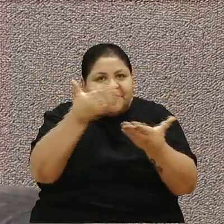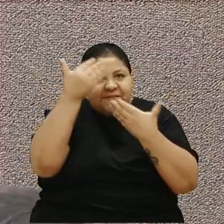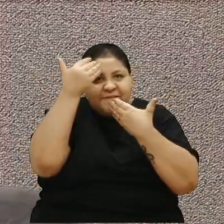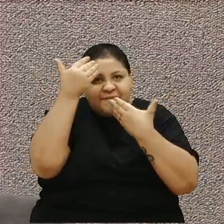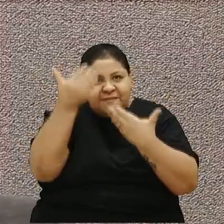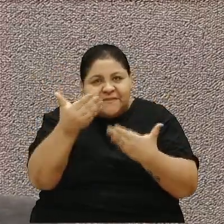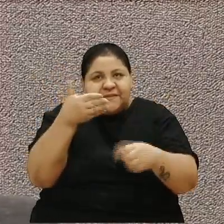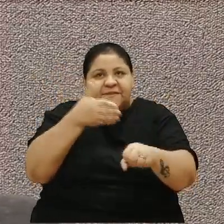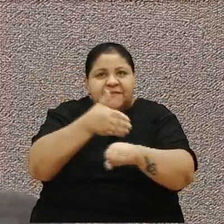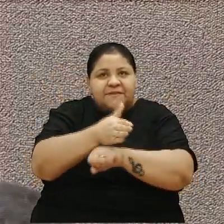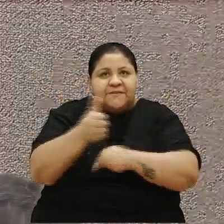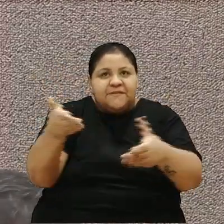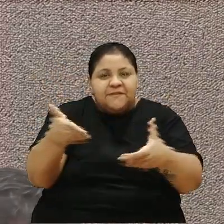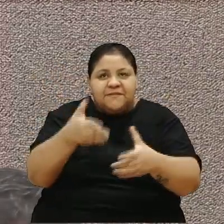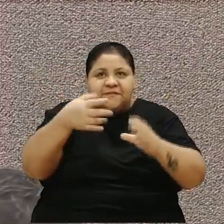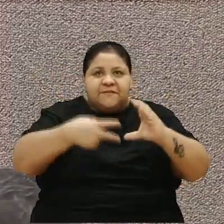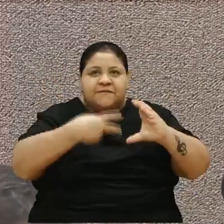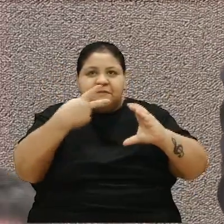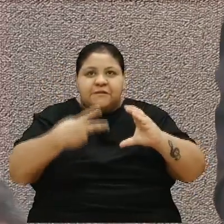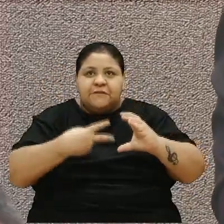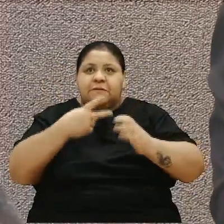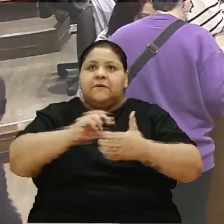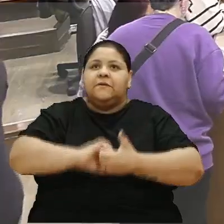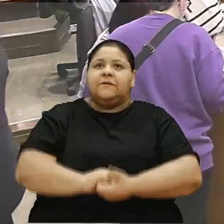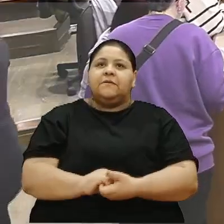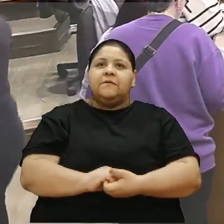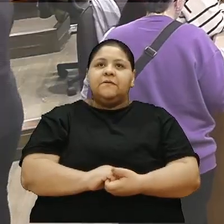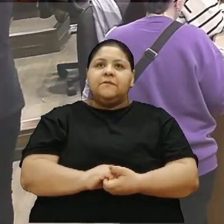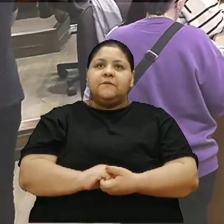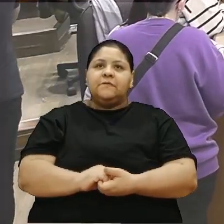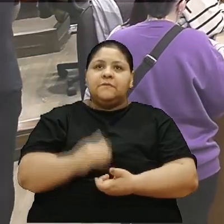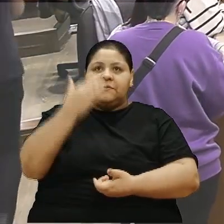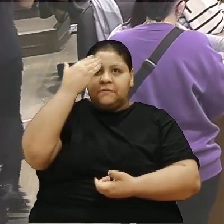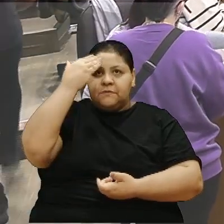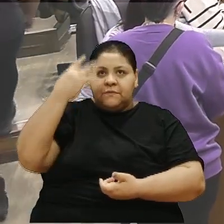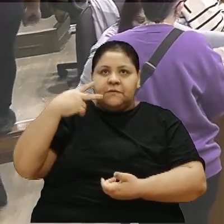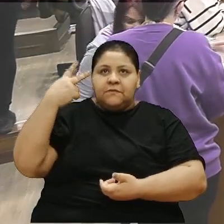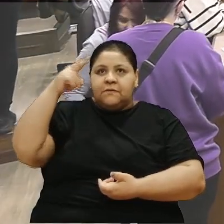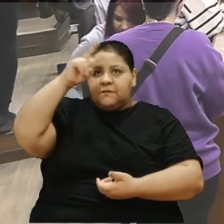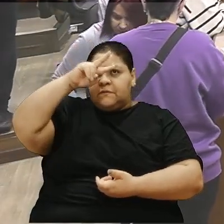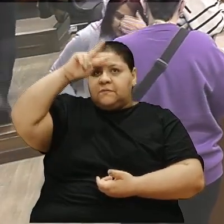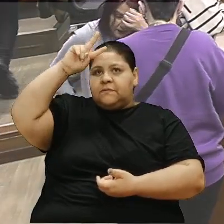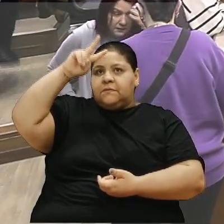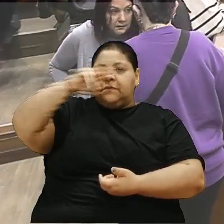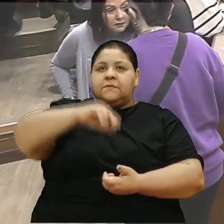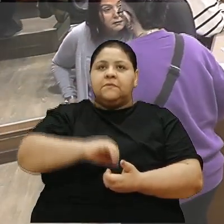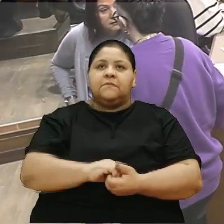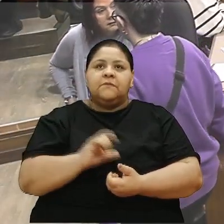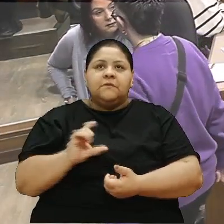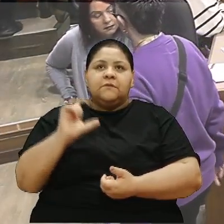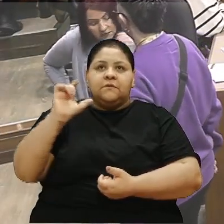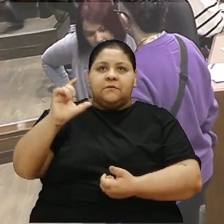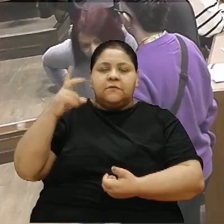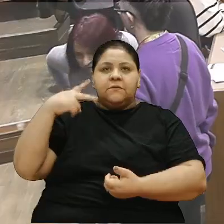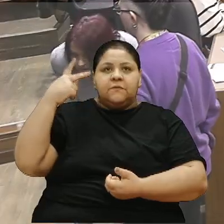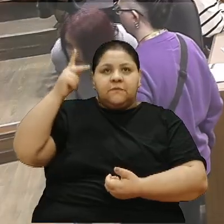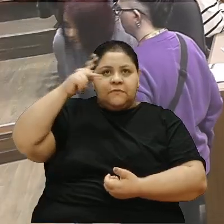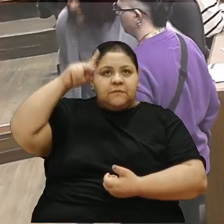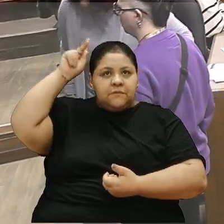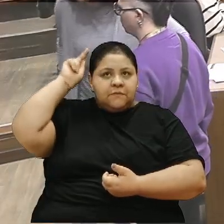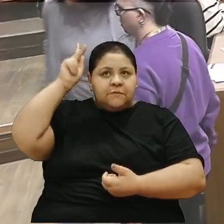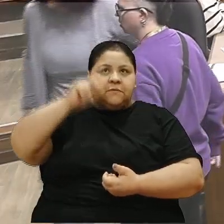pela presença de vocês aqui na Câmara de Vereadores. Obrigado, vereador Edson da Rosa. Com a palavra, vereador Iago Morandi.